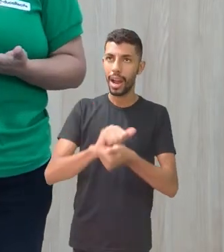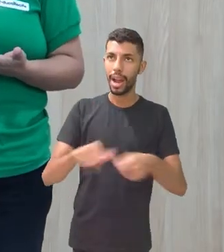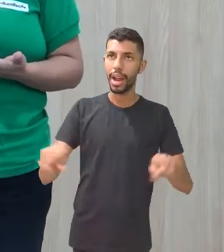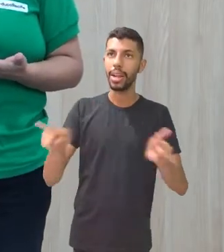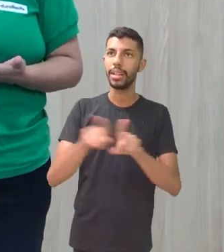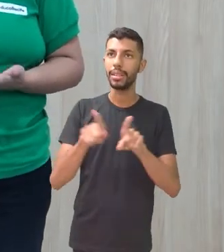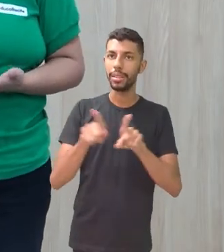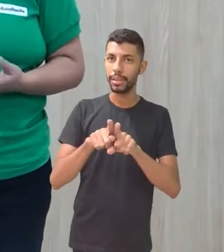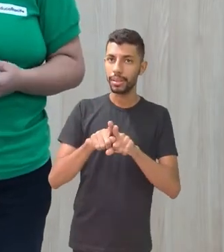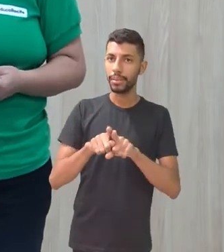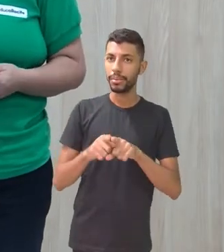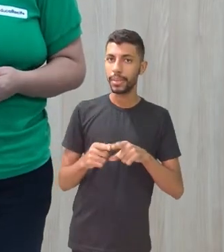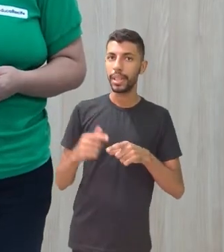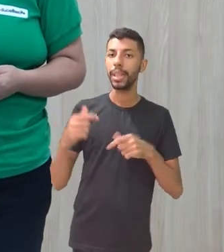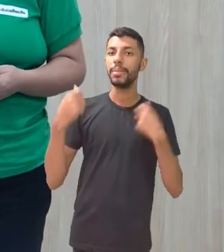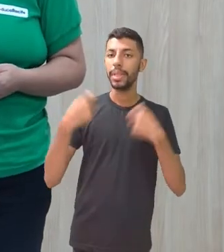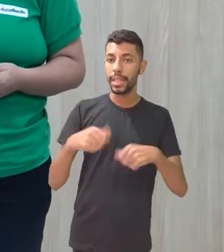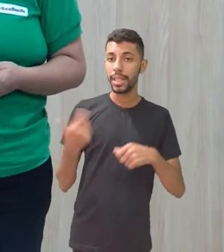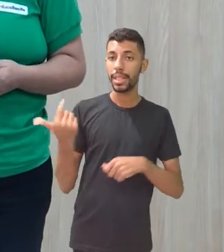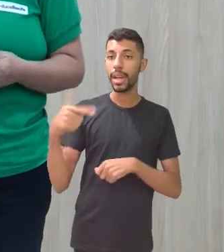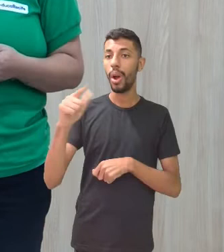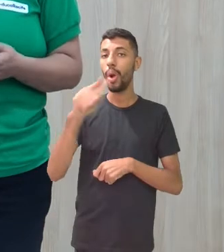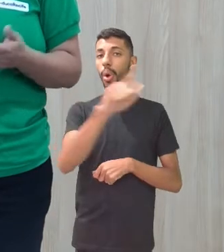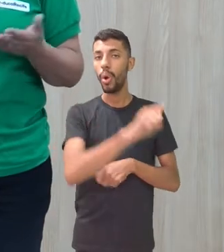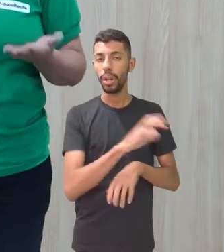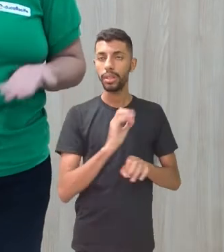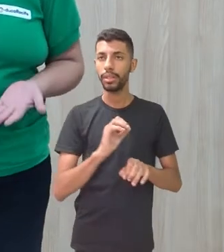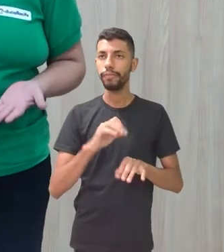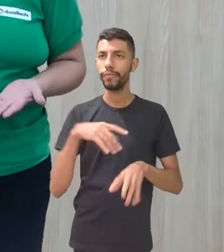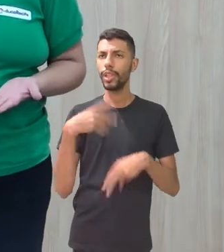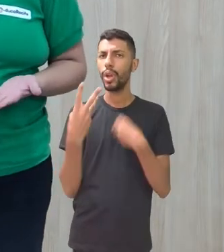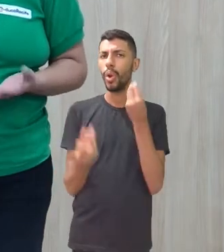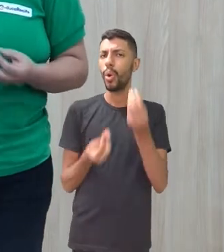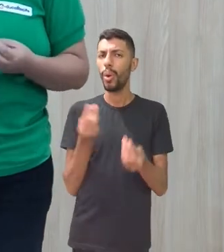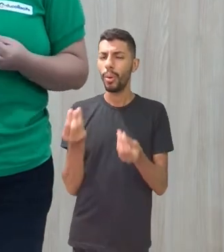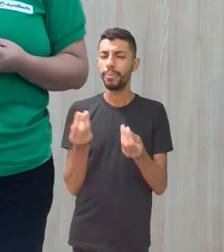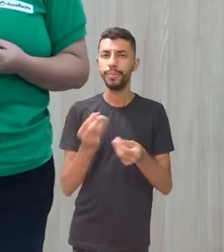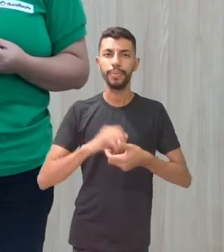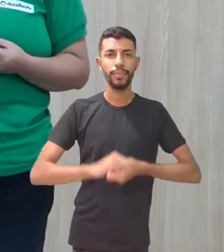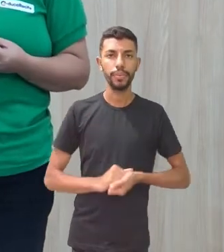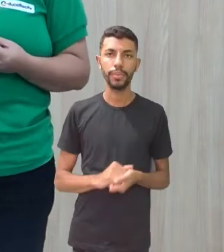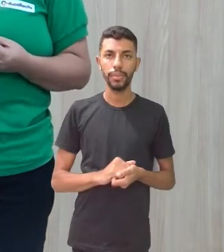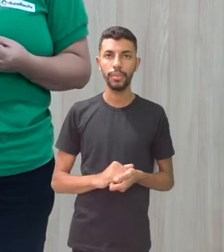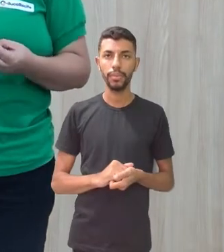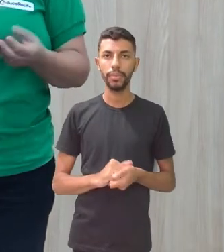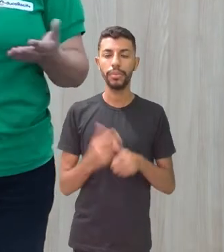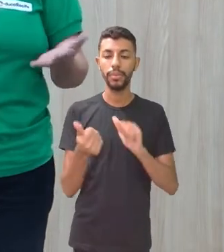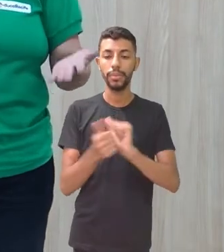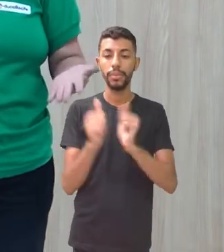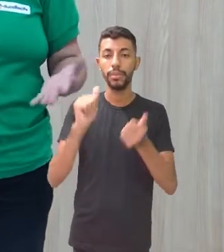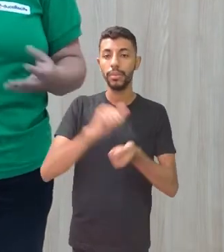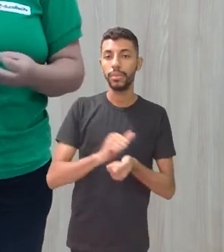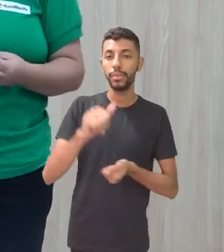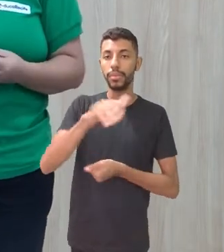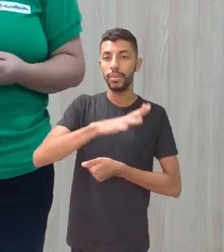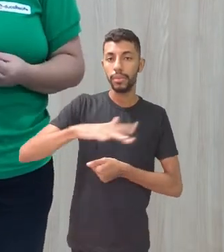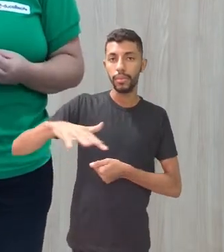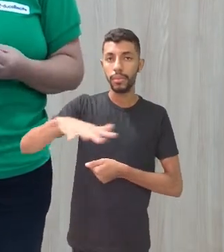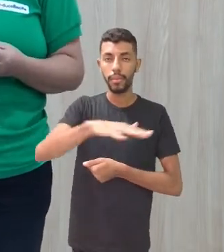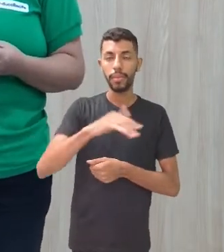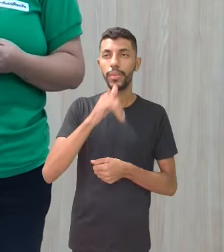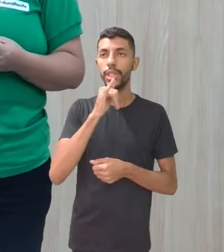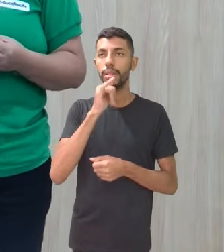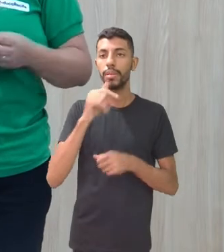outras adaptações também são necessárias. Adaptações de que maneira? Adaptações no ambiente, no